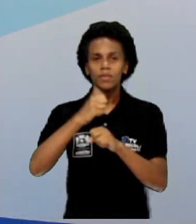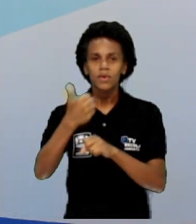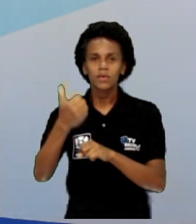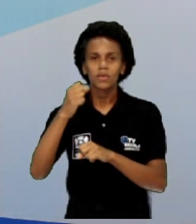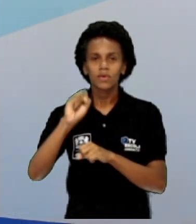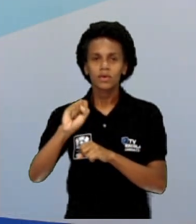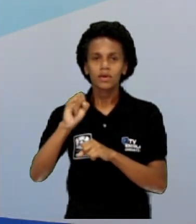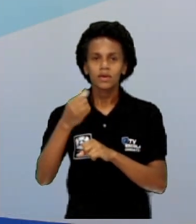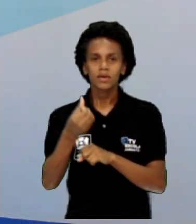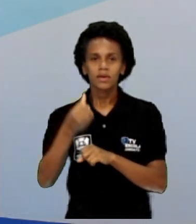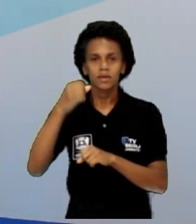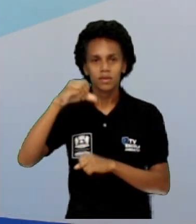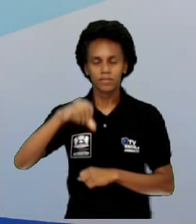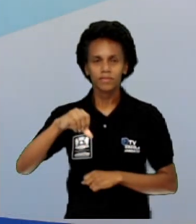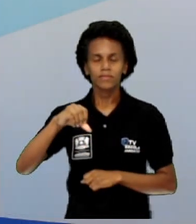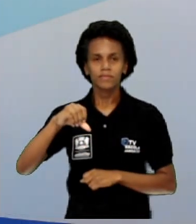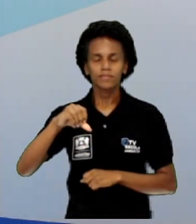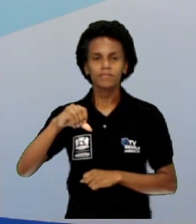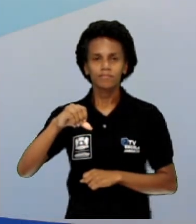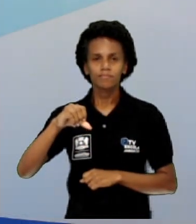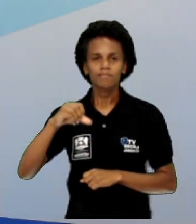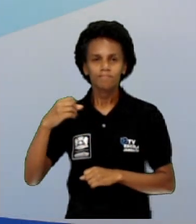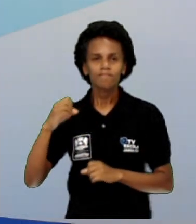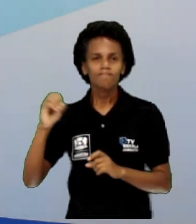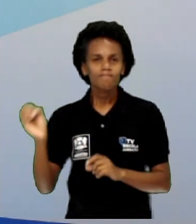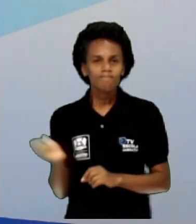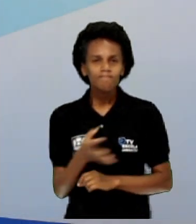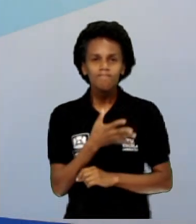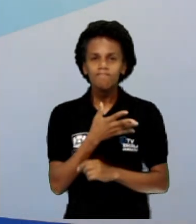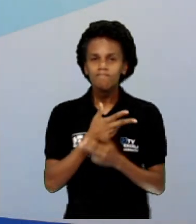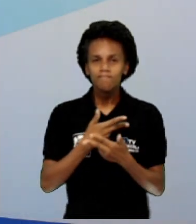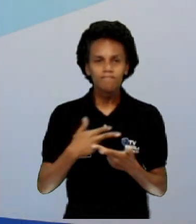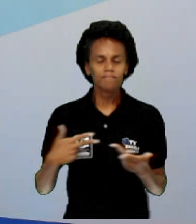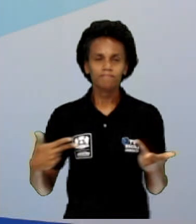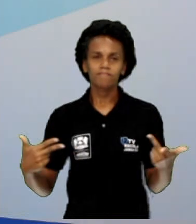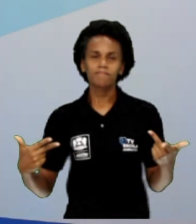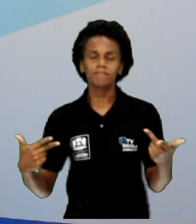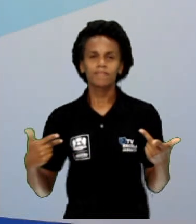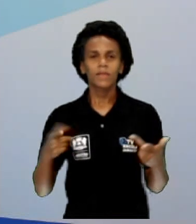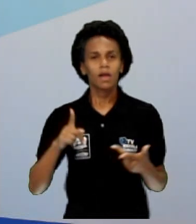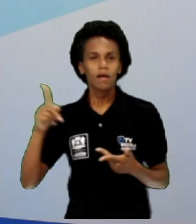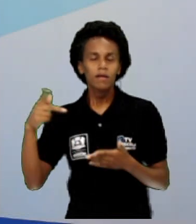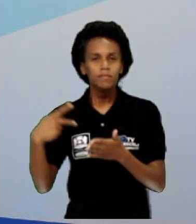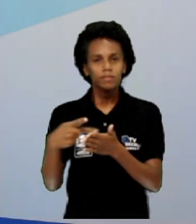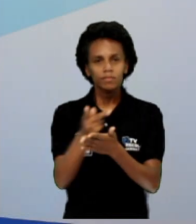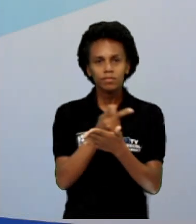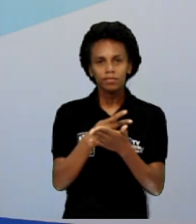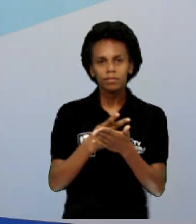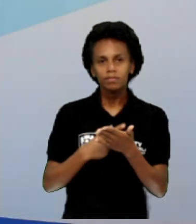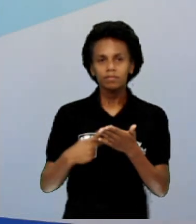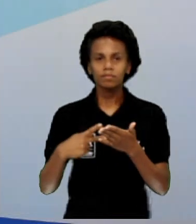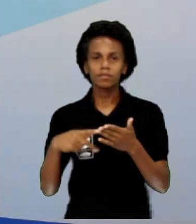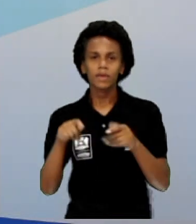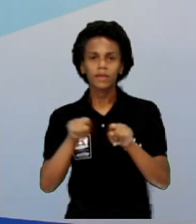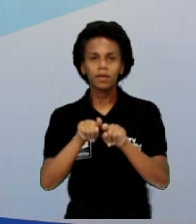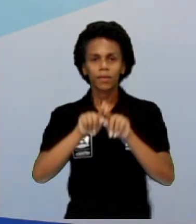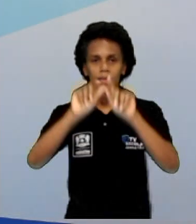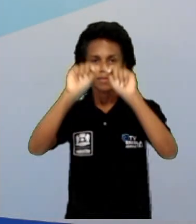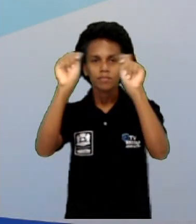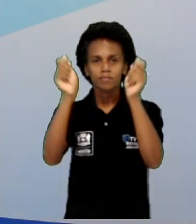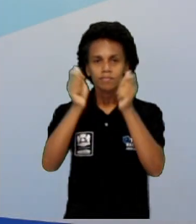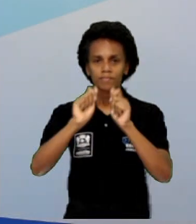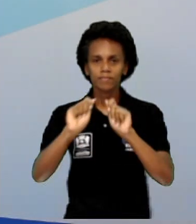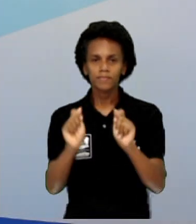muitas inovações para artes visuais. Ele foi desenhista, gravurista e escultor. No início da